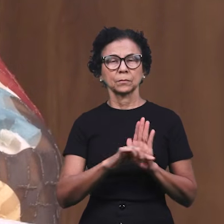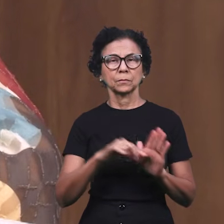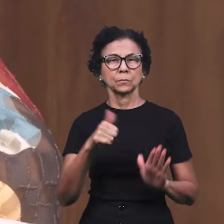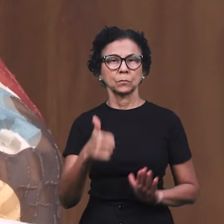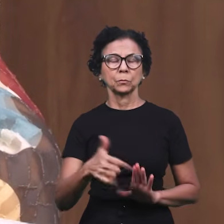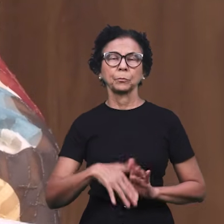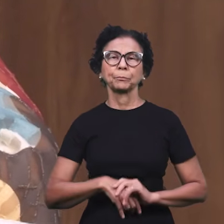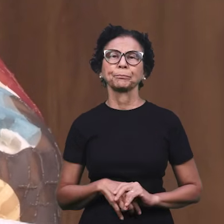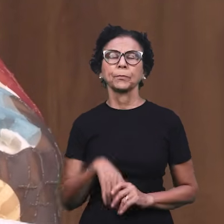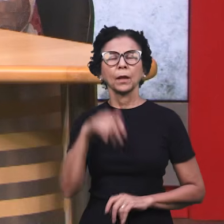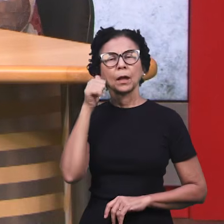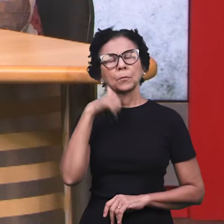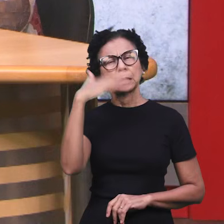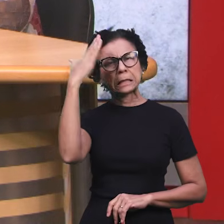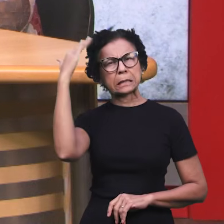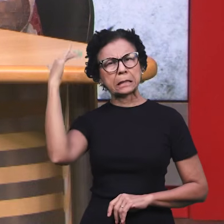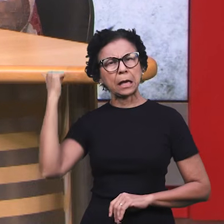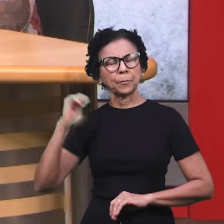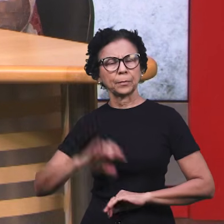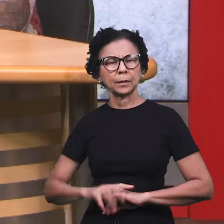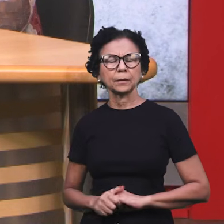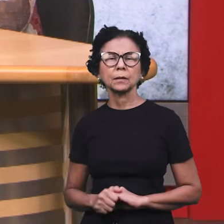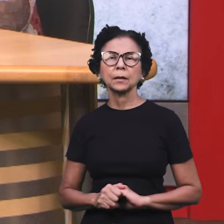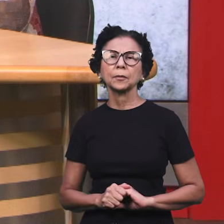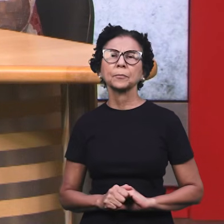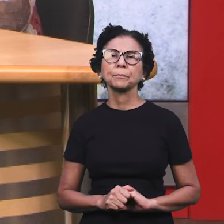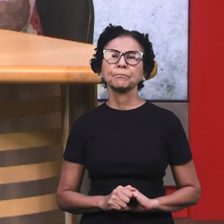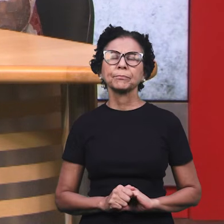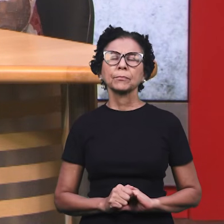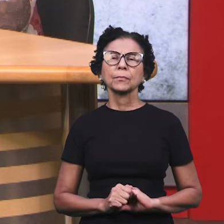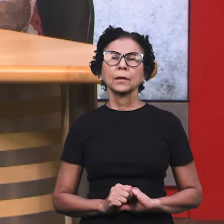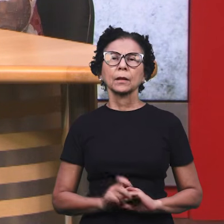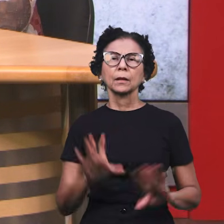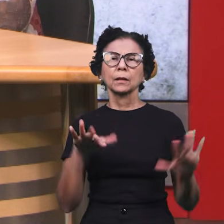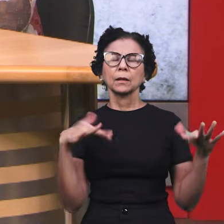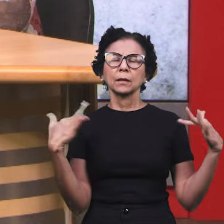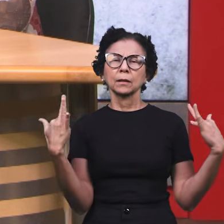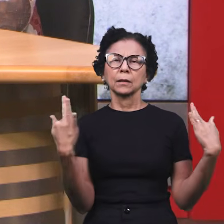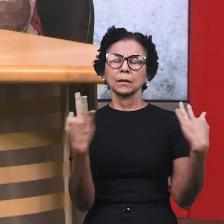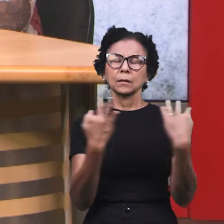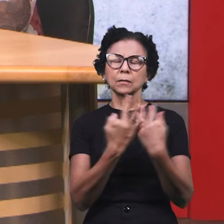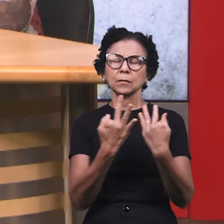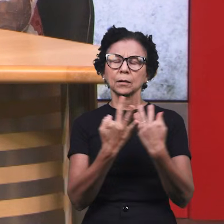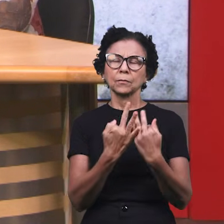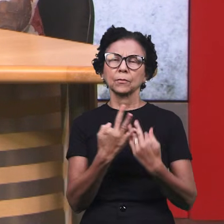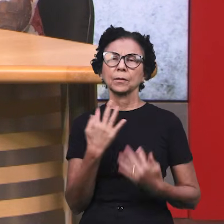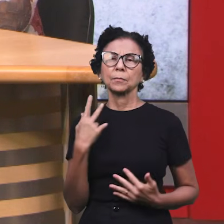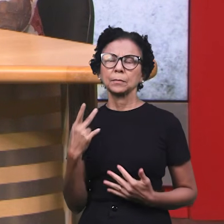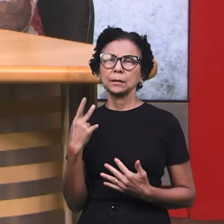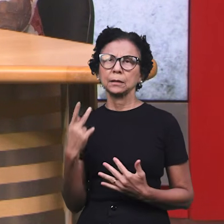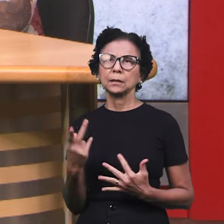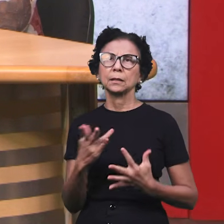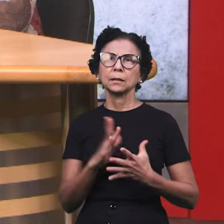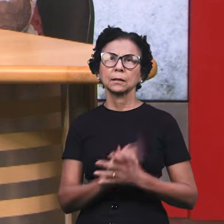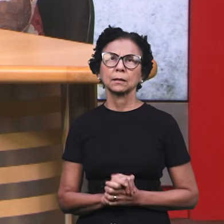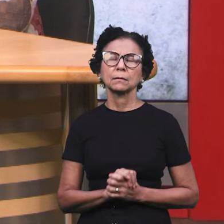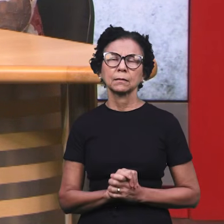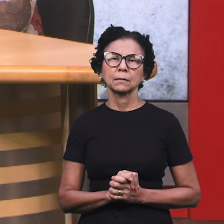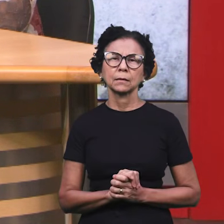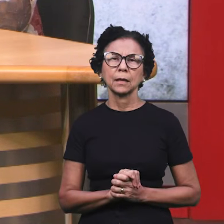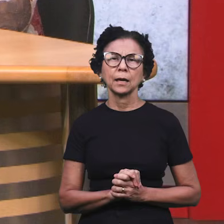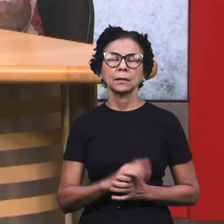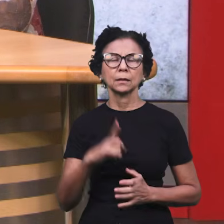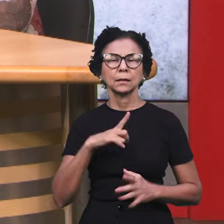as queridas Giovana e Cris. A paz do Senhor. A paz do Senhor, Miriam. A paz do Senhor, Cris. A paz do Senhor.